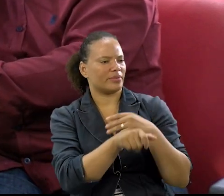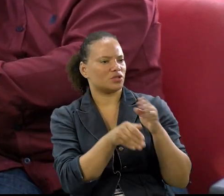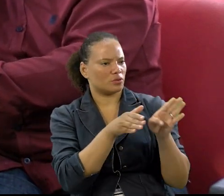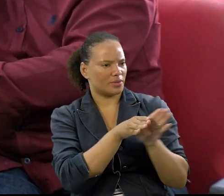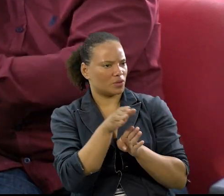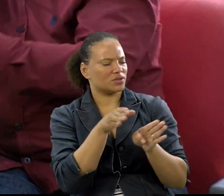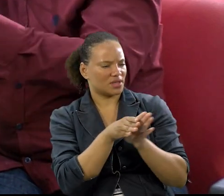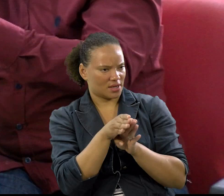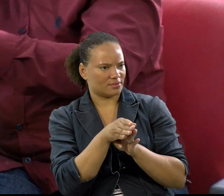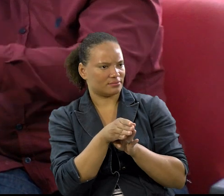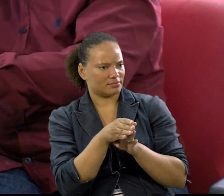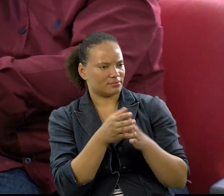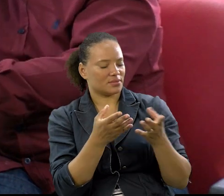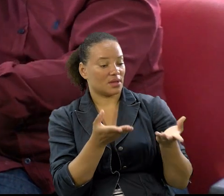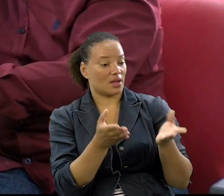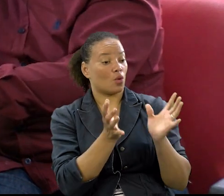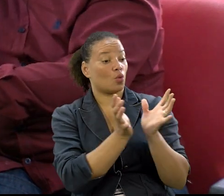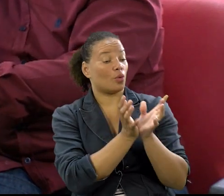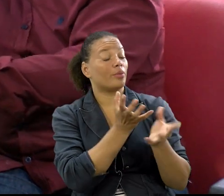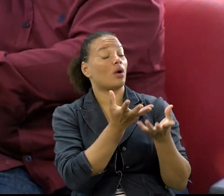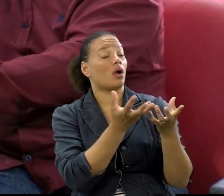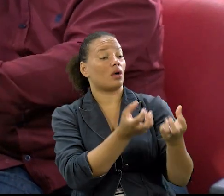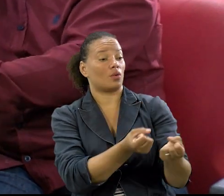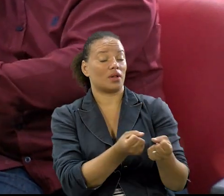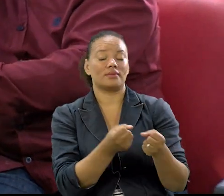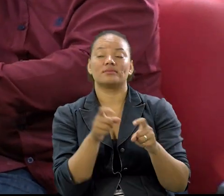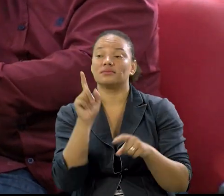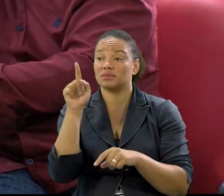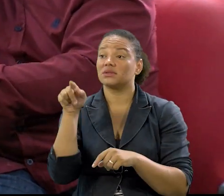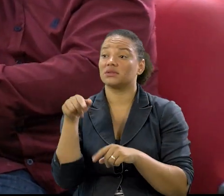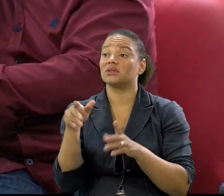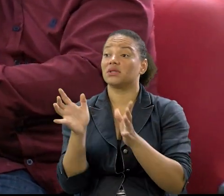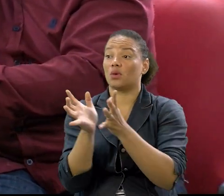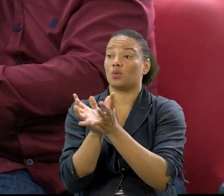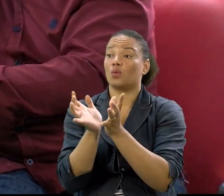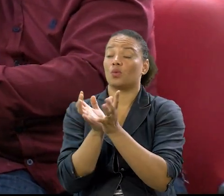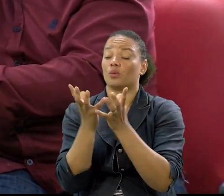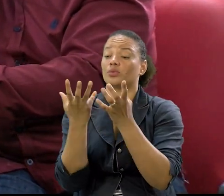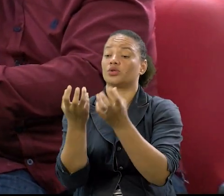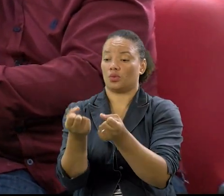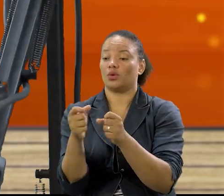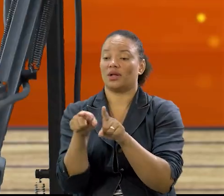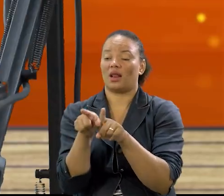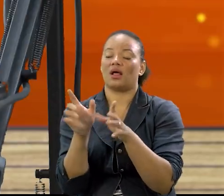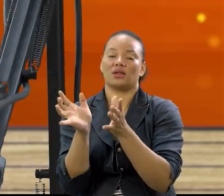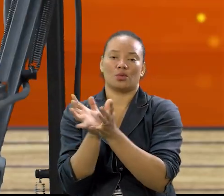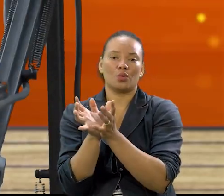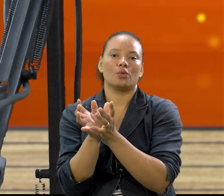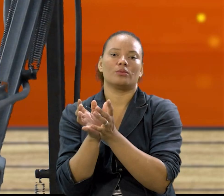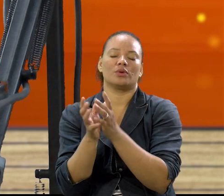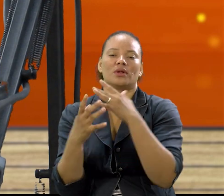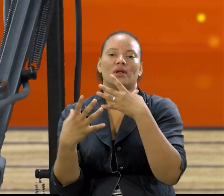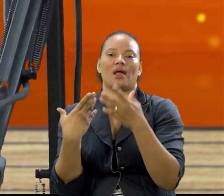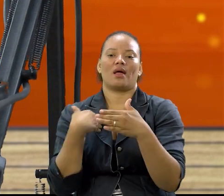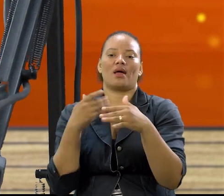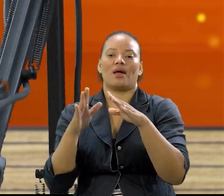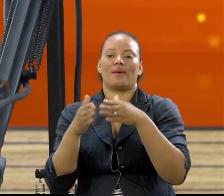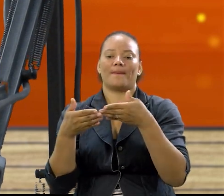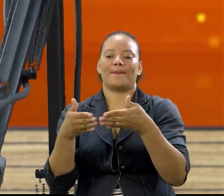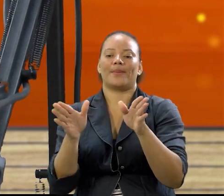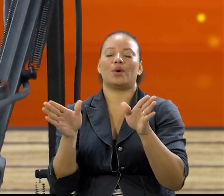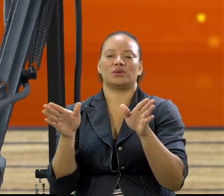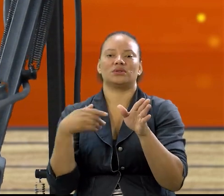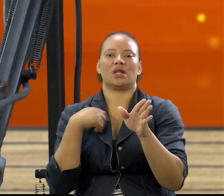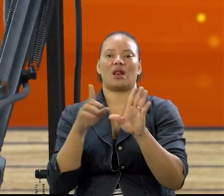isso tem fica uma equipe de acolher que a gente chama a criança quando chega é acolhida tem uma equipe na recep né a criança